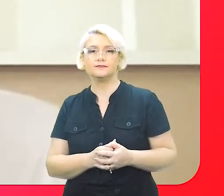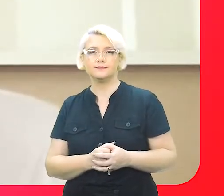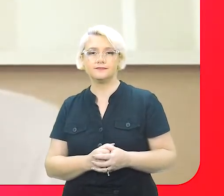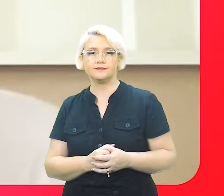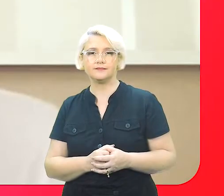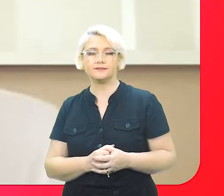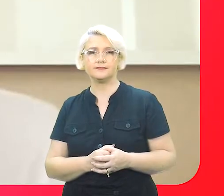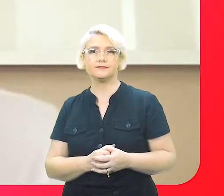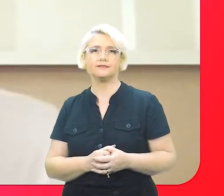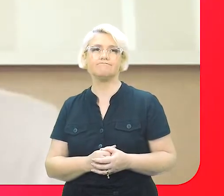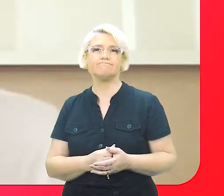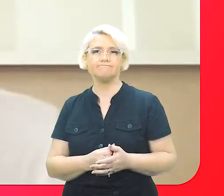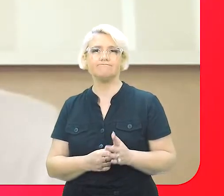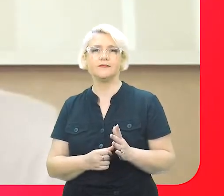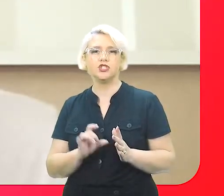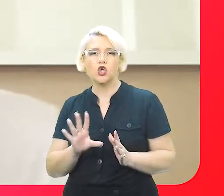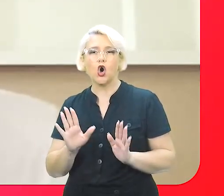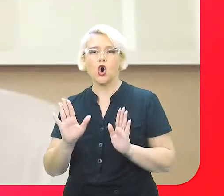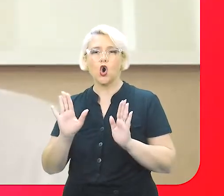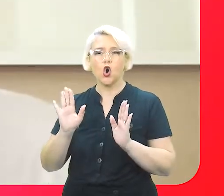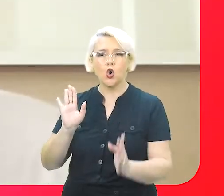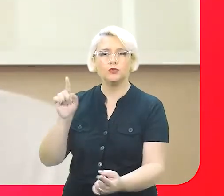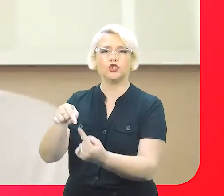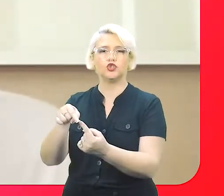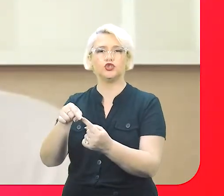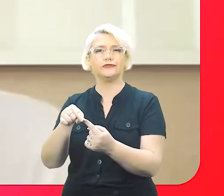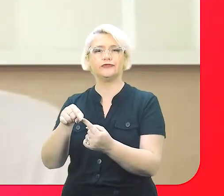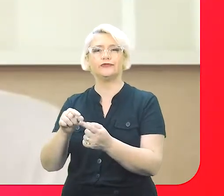seja utilizado com fins